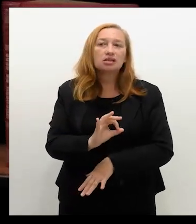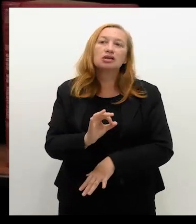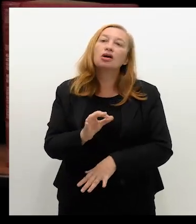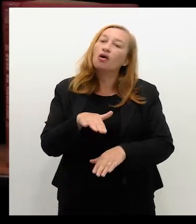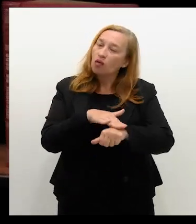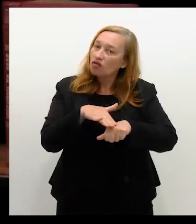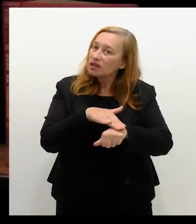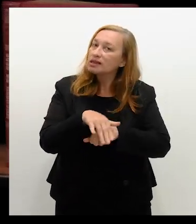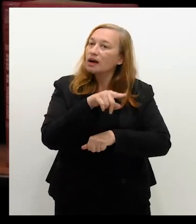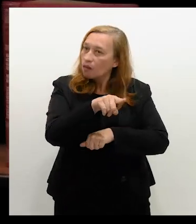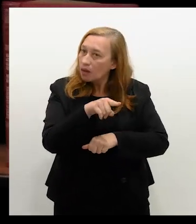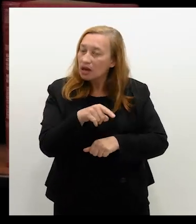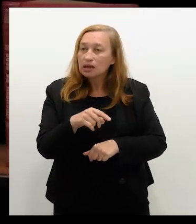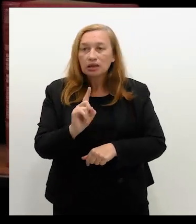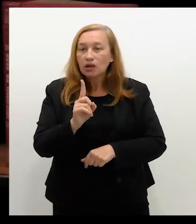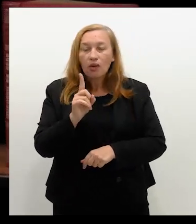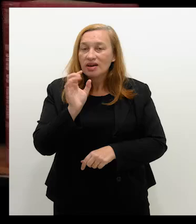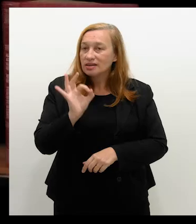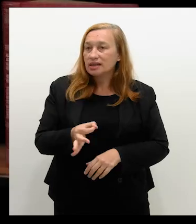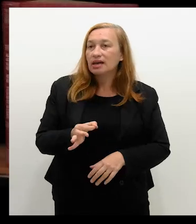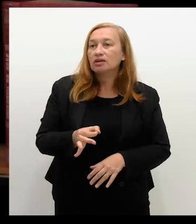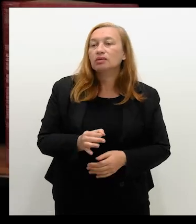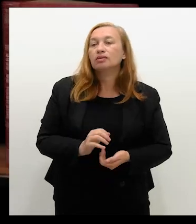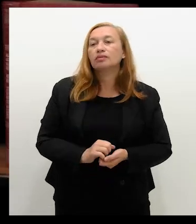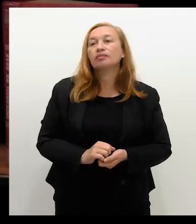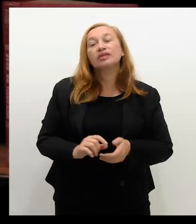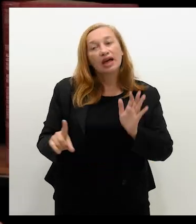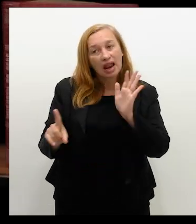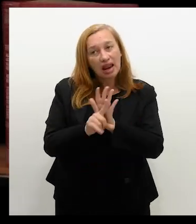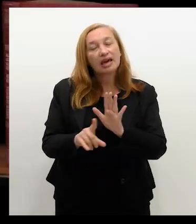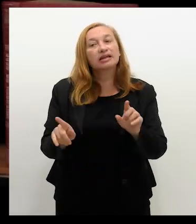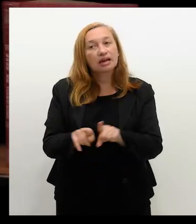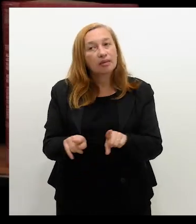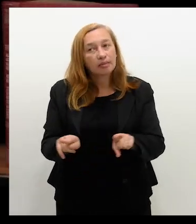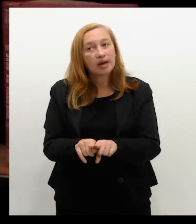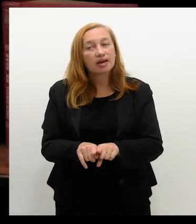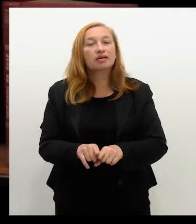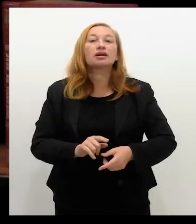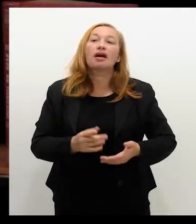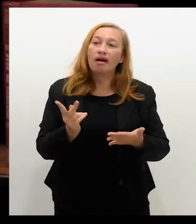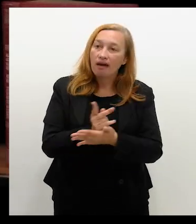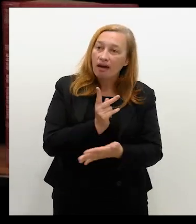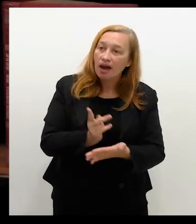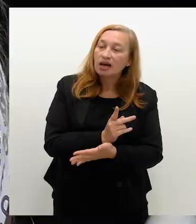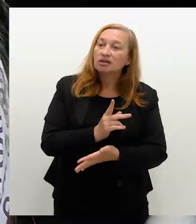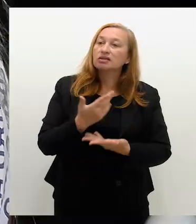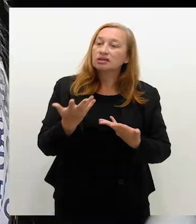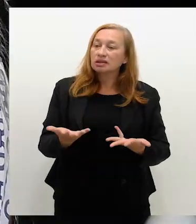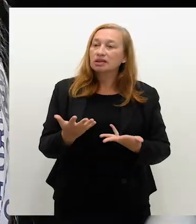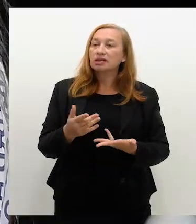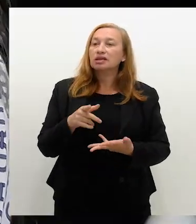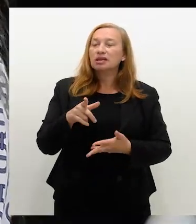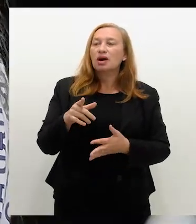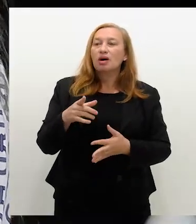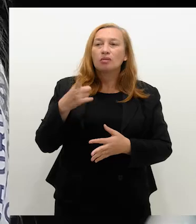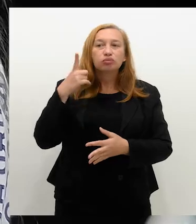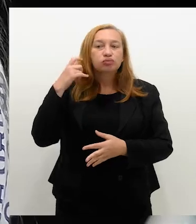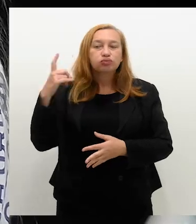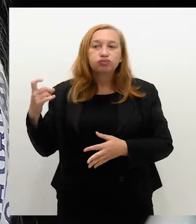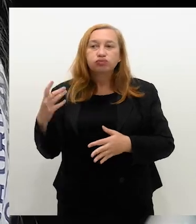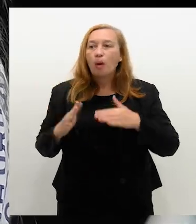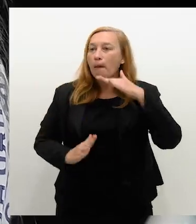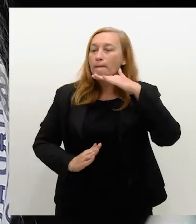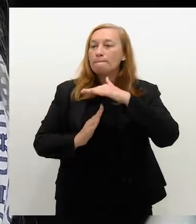tentar conversar com ele. Isso não é certo, tá? Na lei também isso está aí disposto. E a disposição é barulho